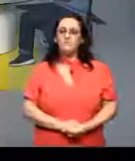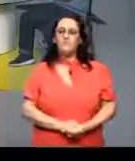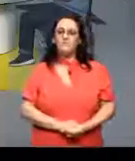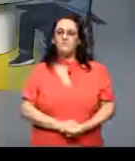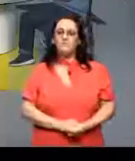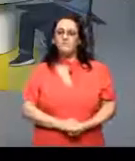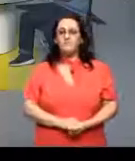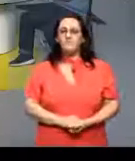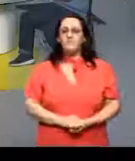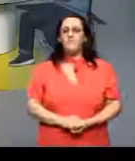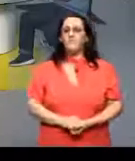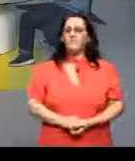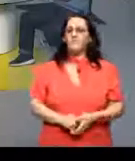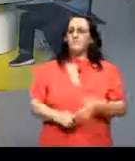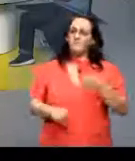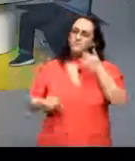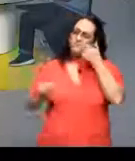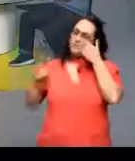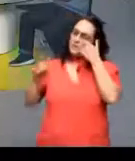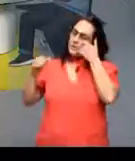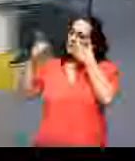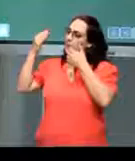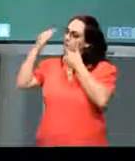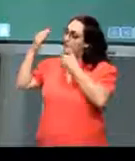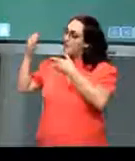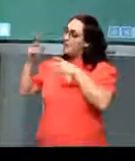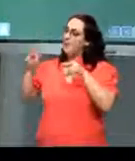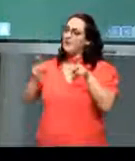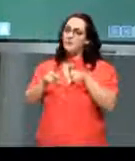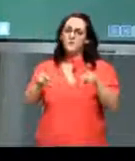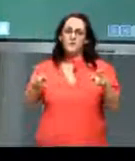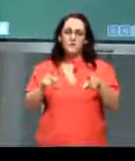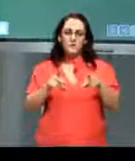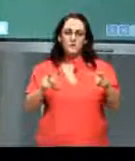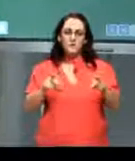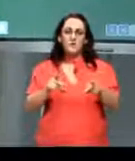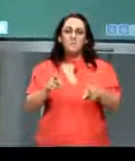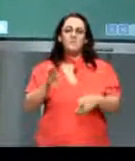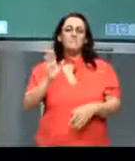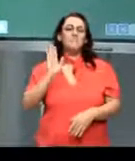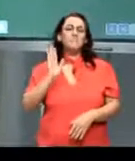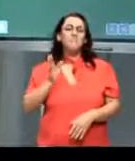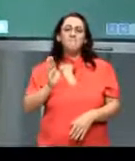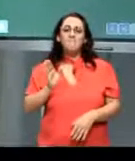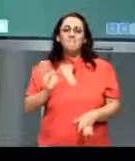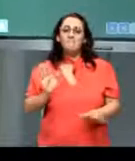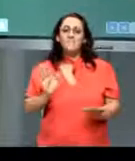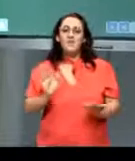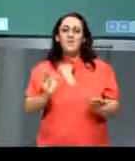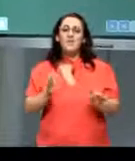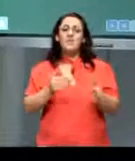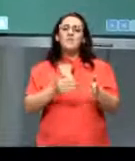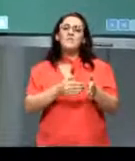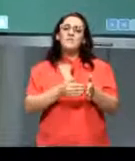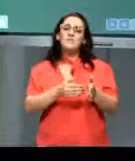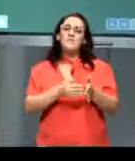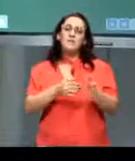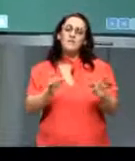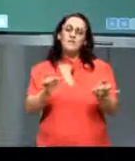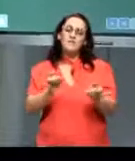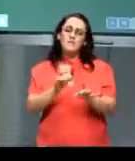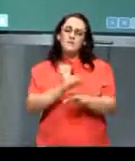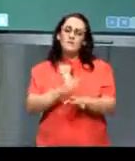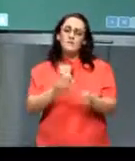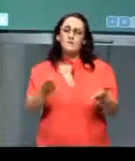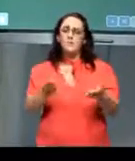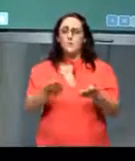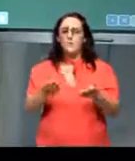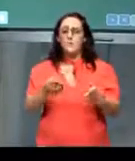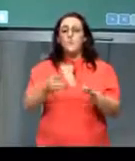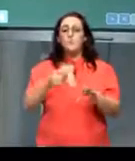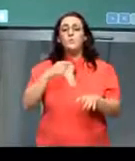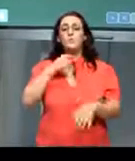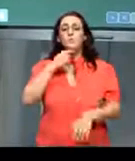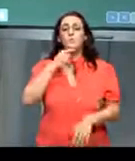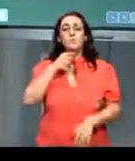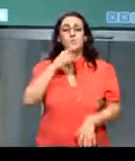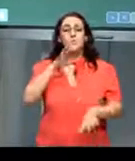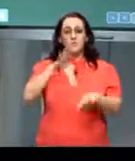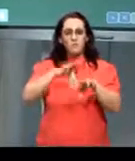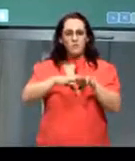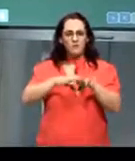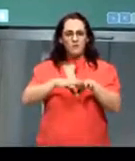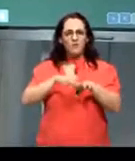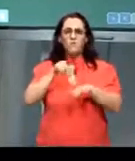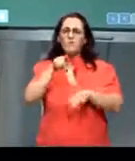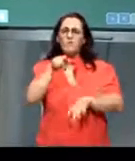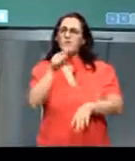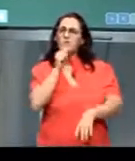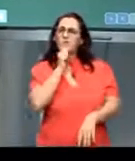Ótimo, professora, muito obrigada, porque estamos chegando ao final do Tira Dúvidas de Matemática. Se ficou alguma dúvida,